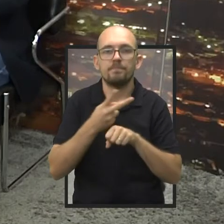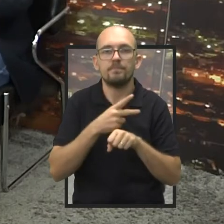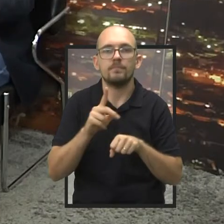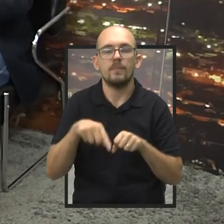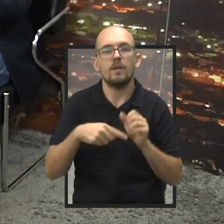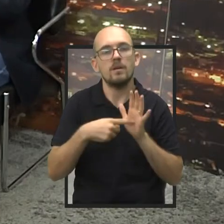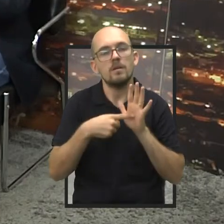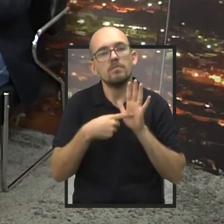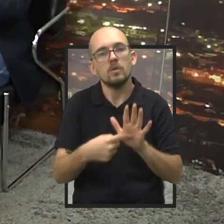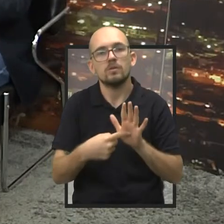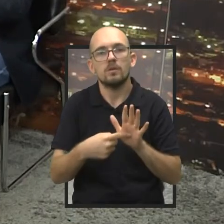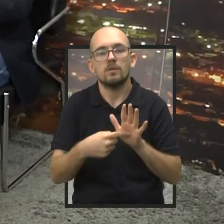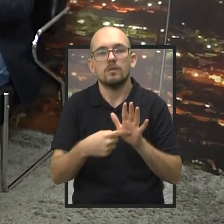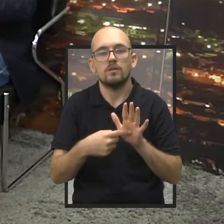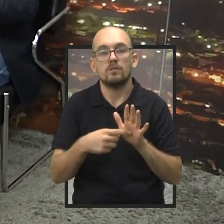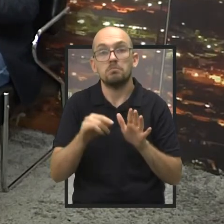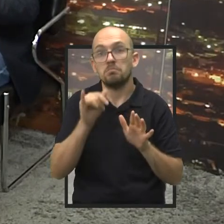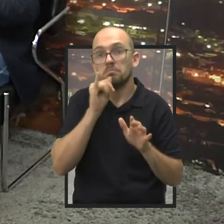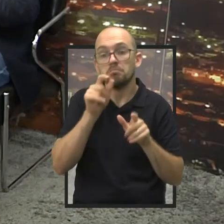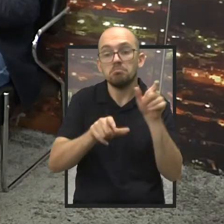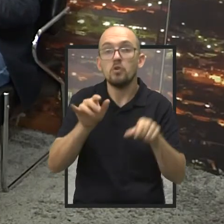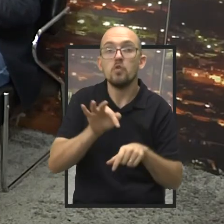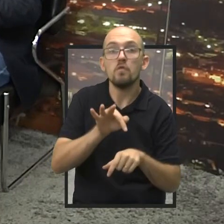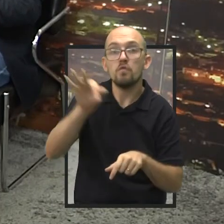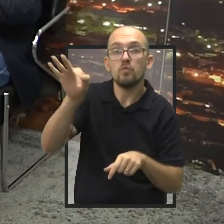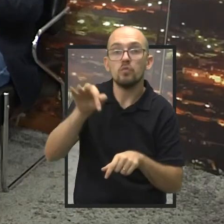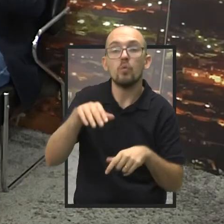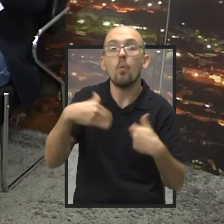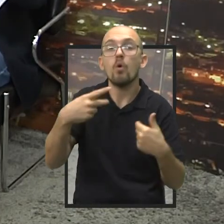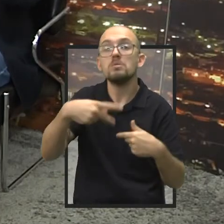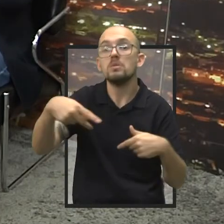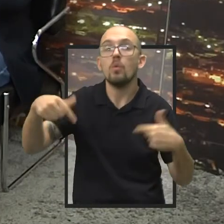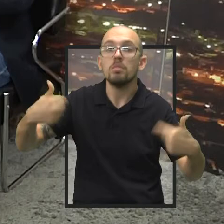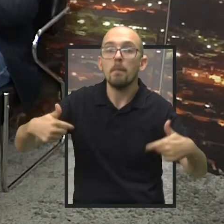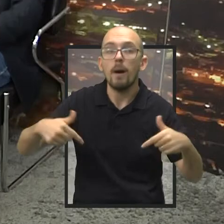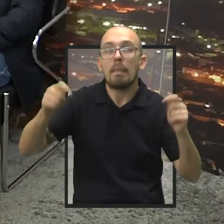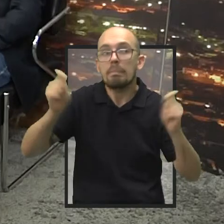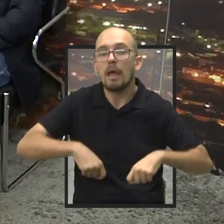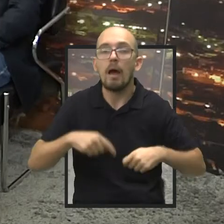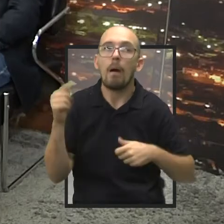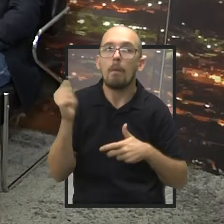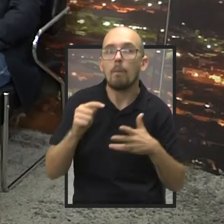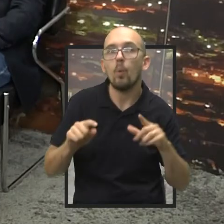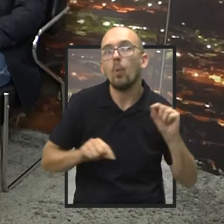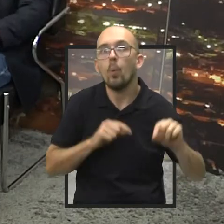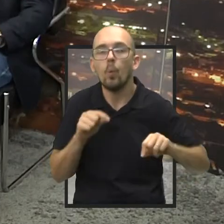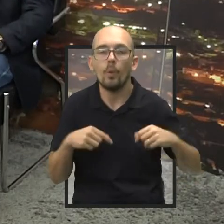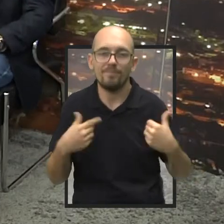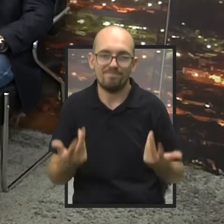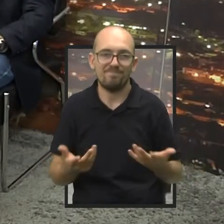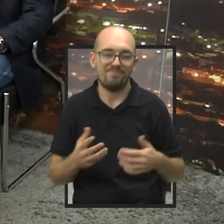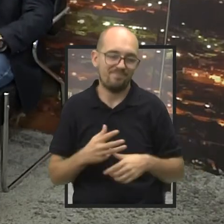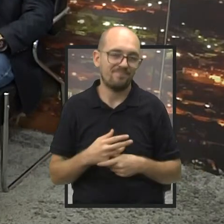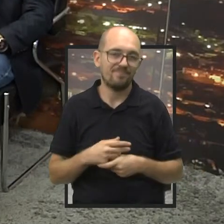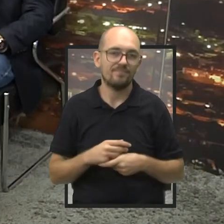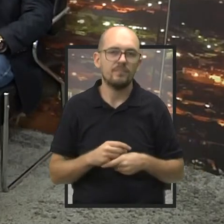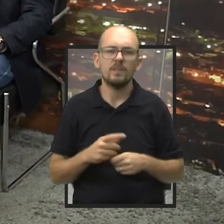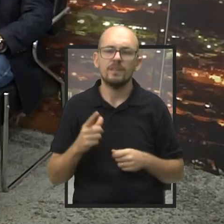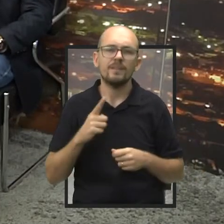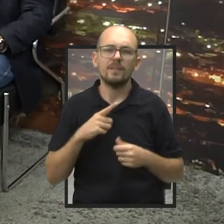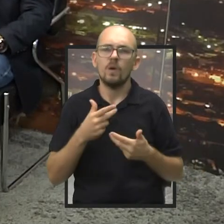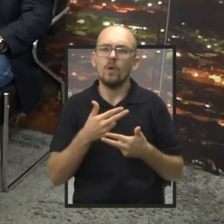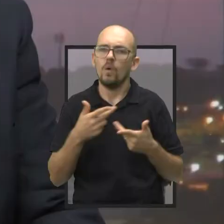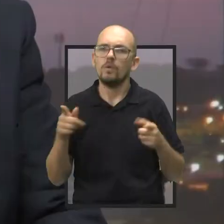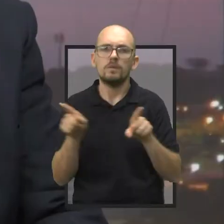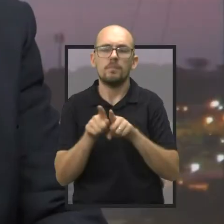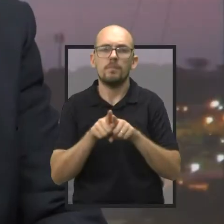demonstrar aos futuros economistas qual é a área de atuação deles, como eu já citei há pouco. E aí então são inerentes,